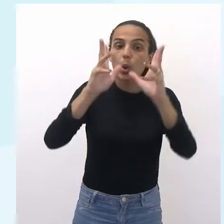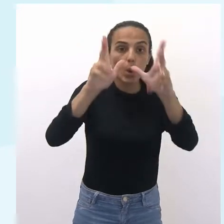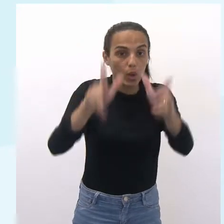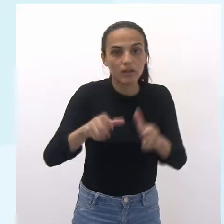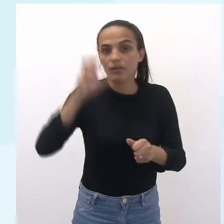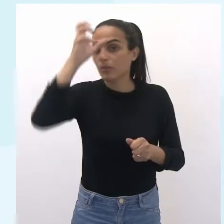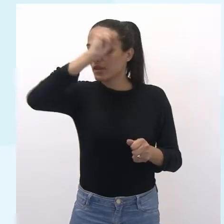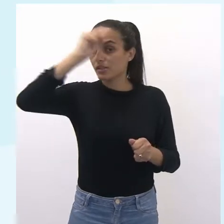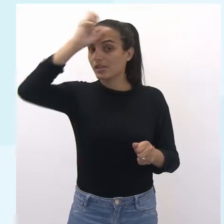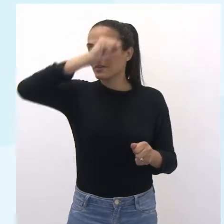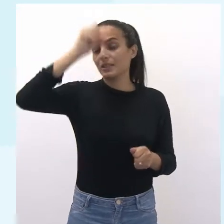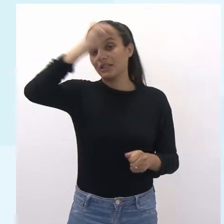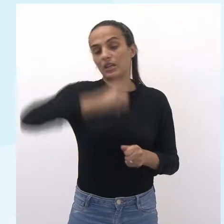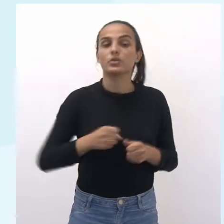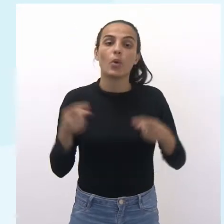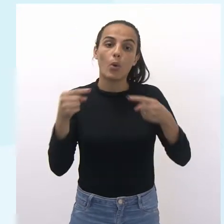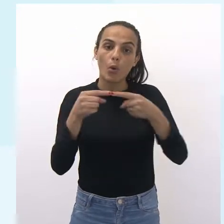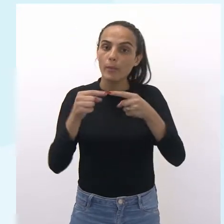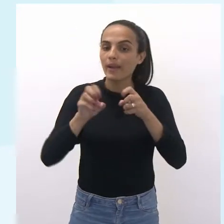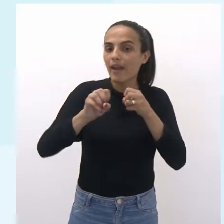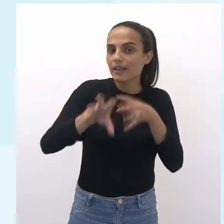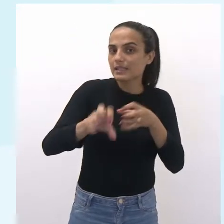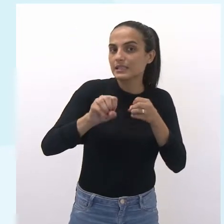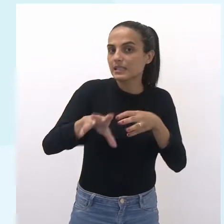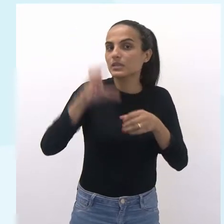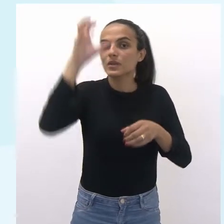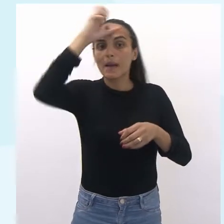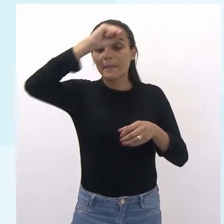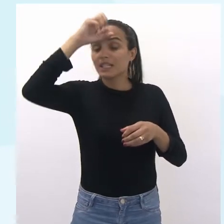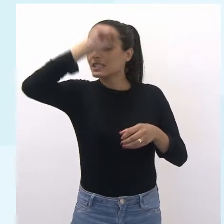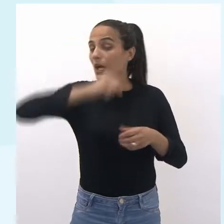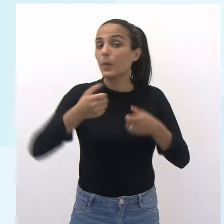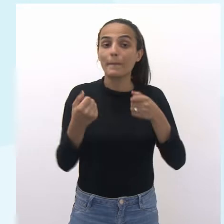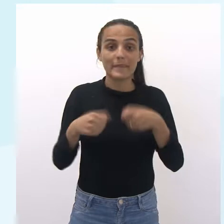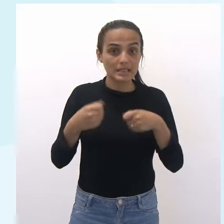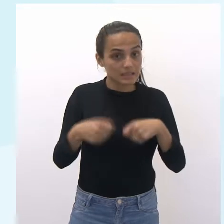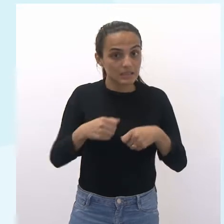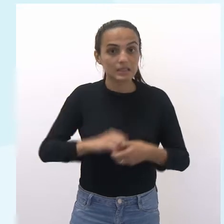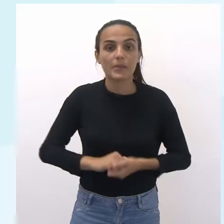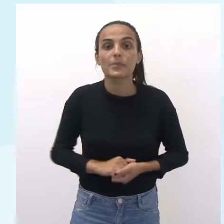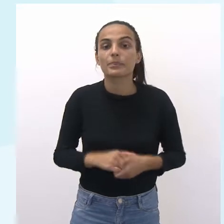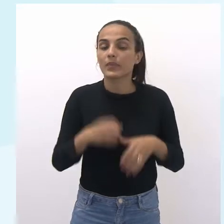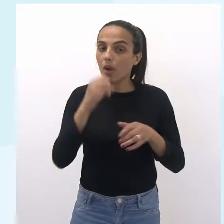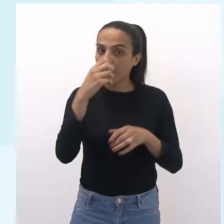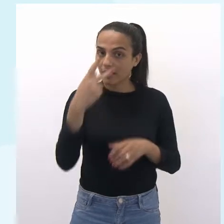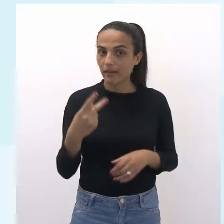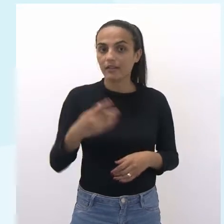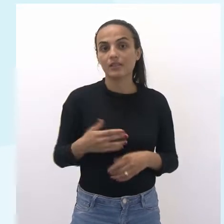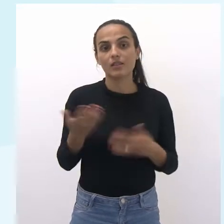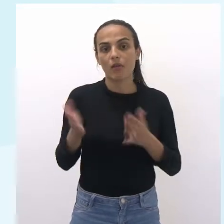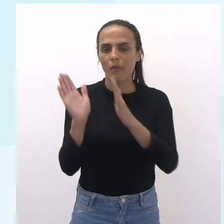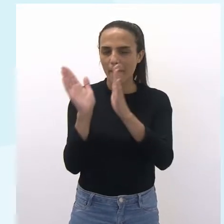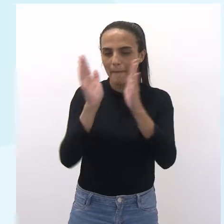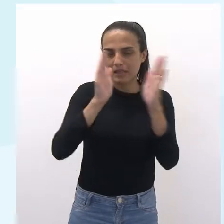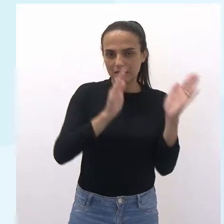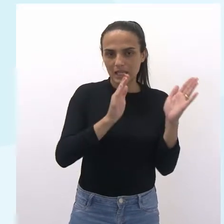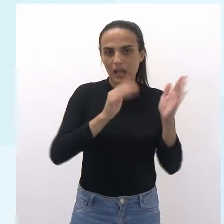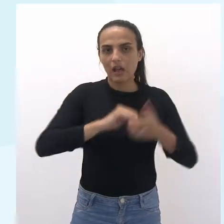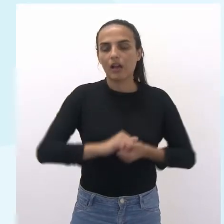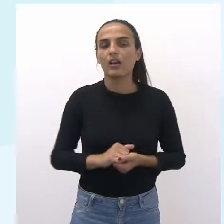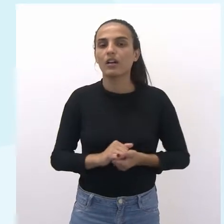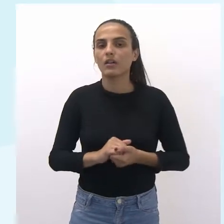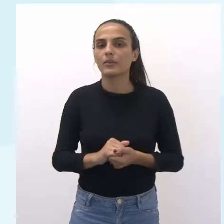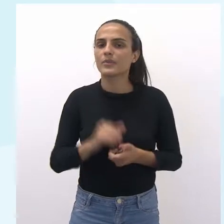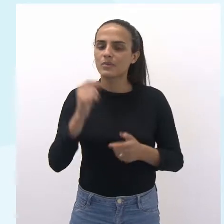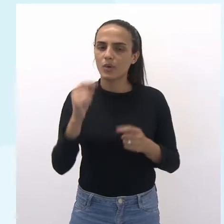Estar voltado ao ensino e aprendizagem, ok? Então, eu vou começar a passar para vocês